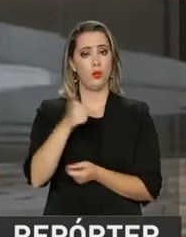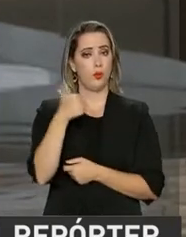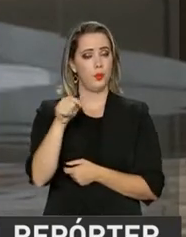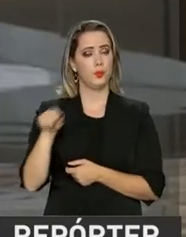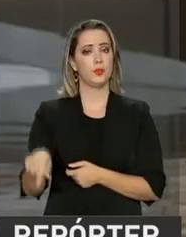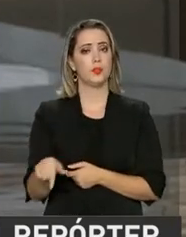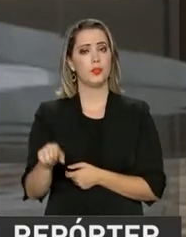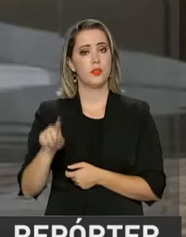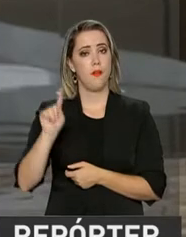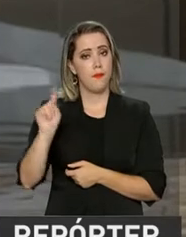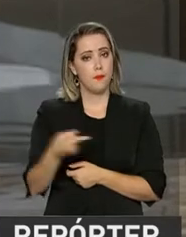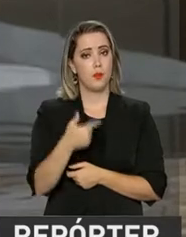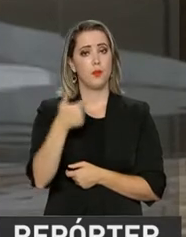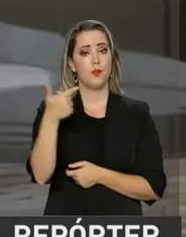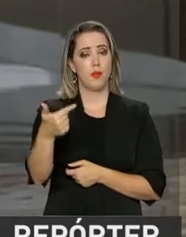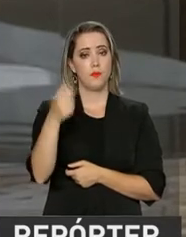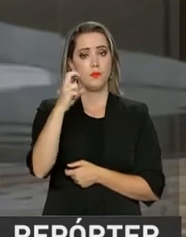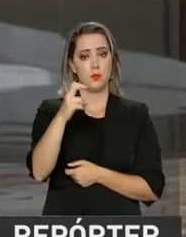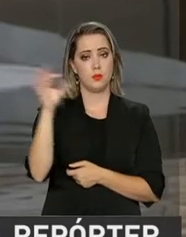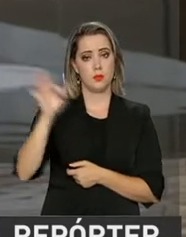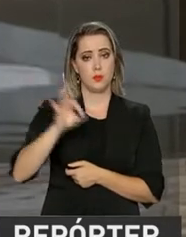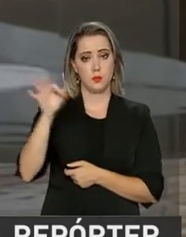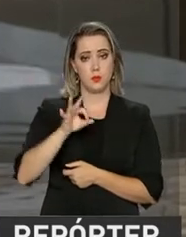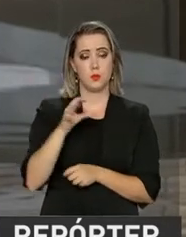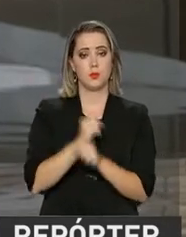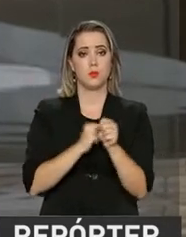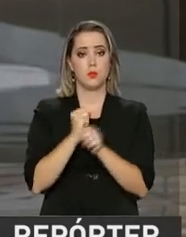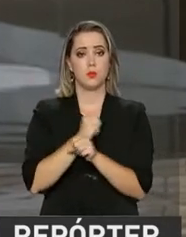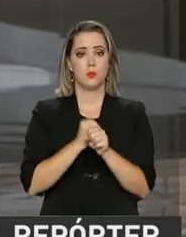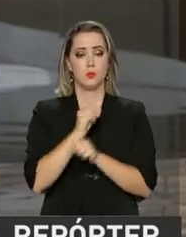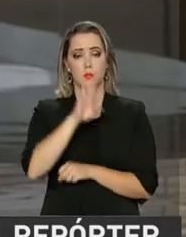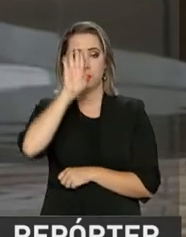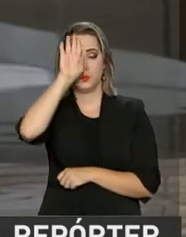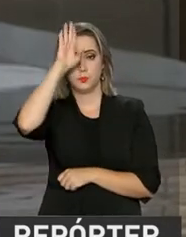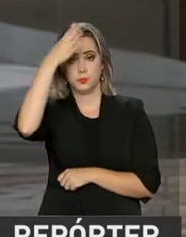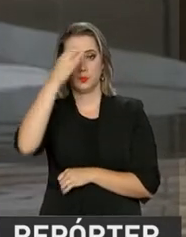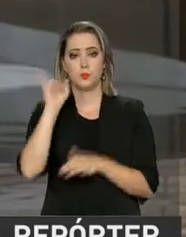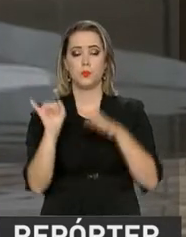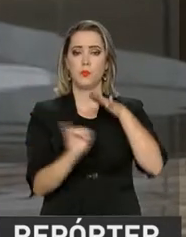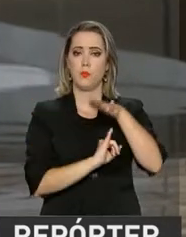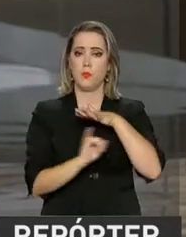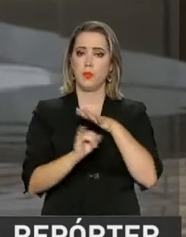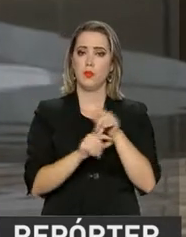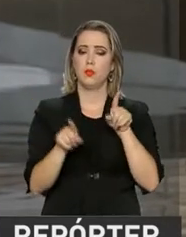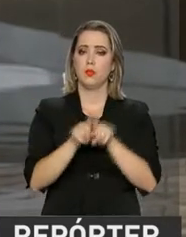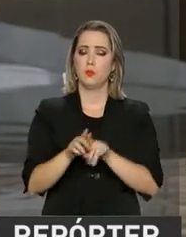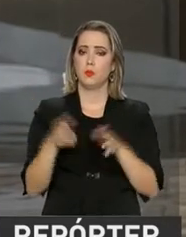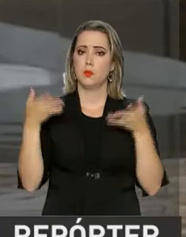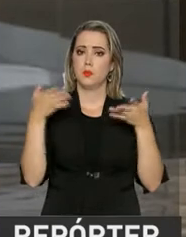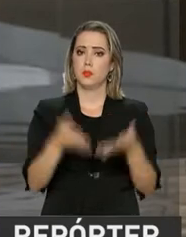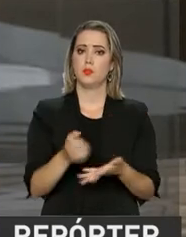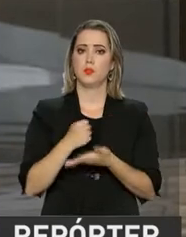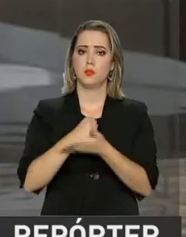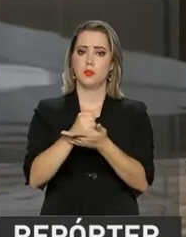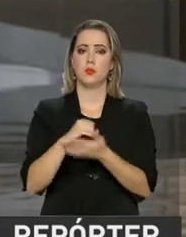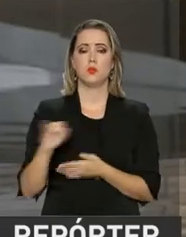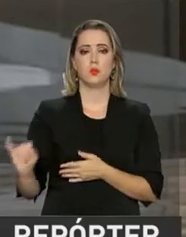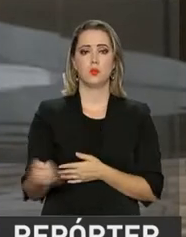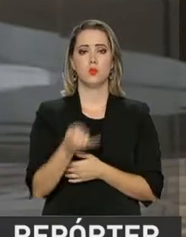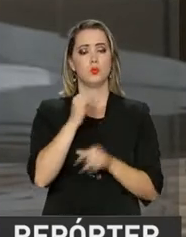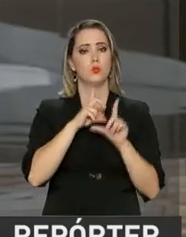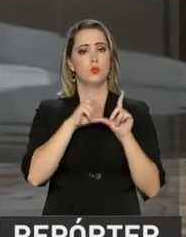cento ao ano com essa redução às principais instituições financeiras também passará a oferecer juros menores